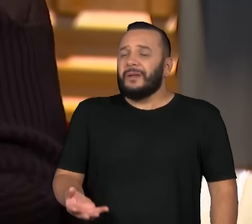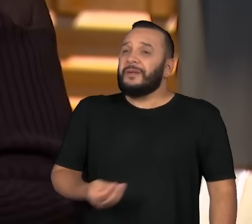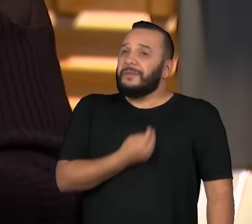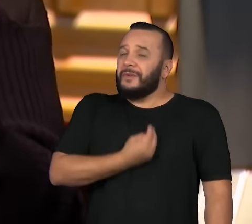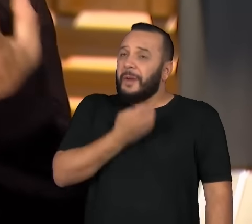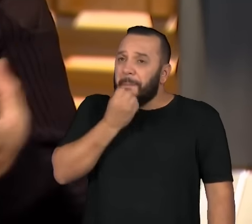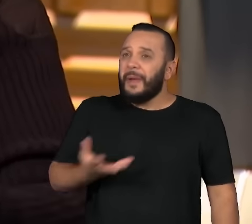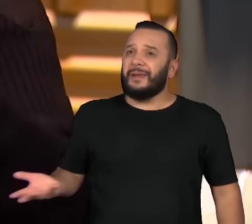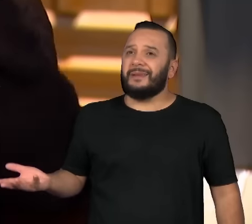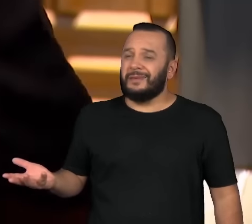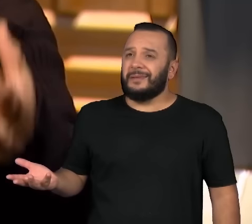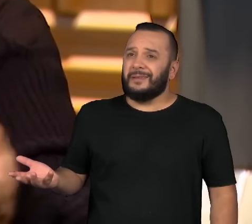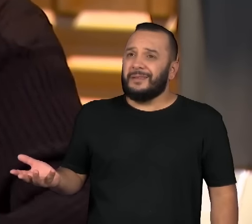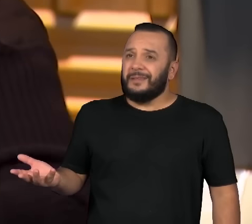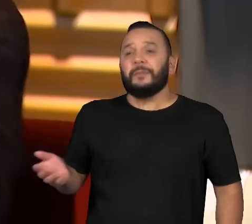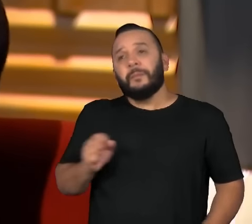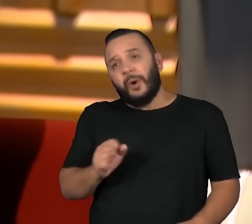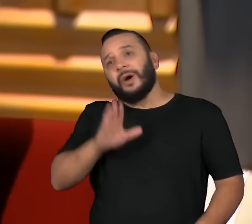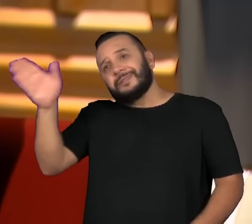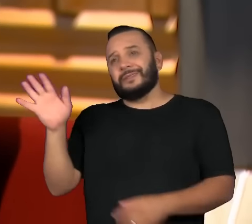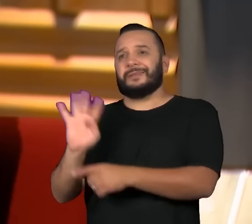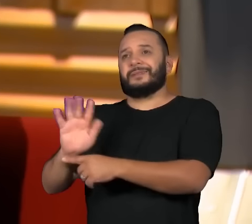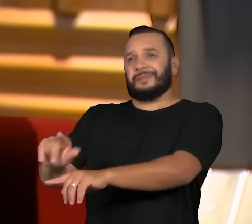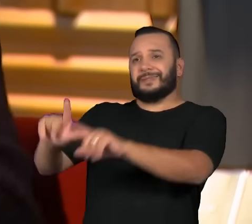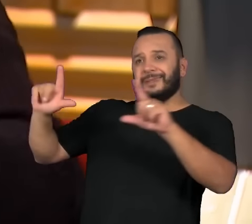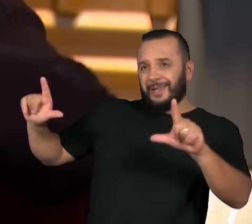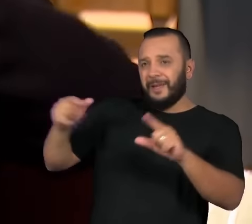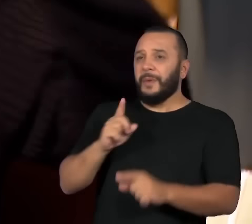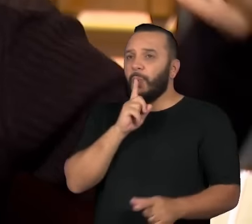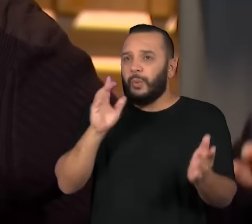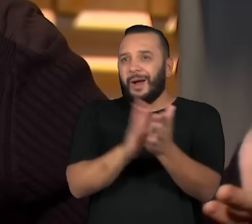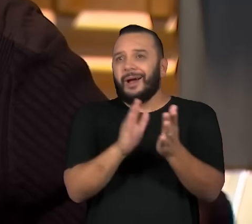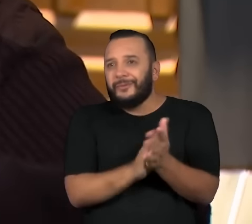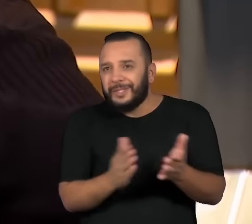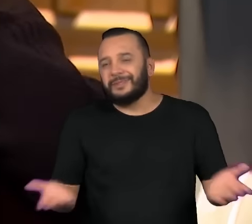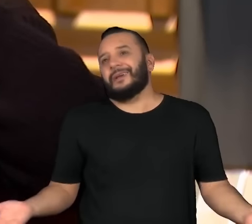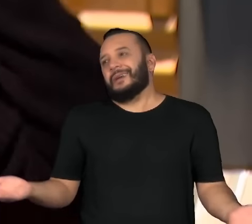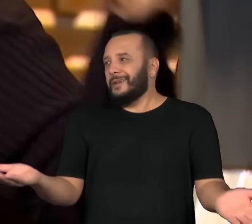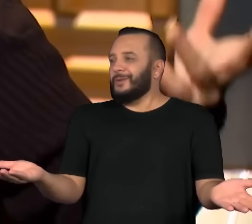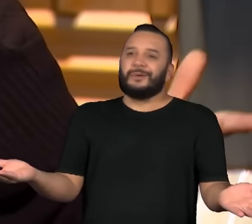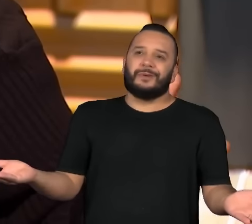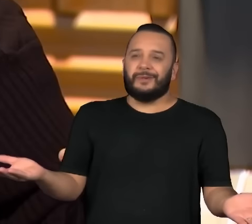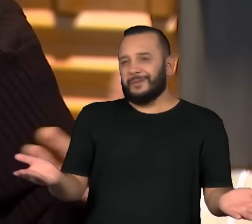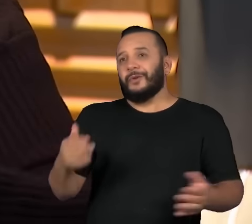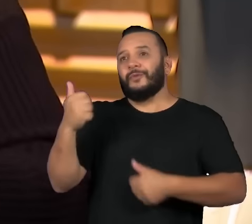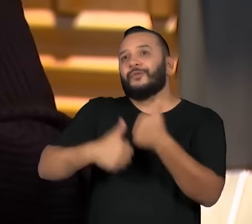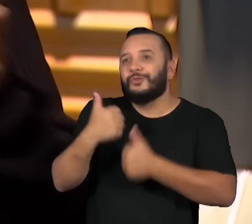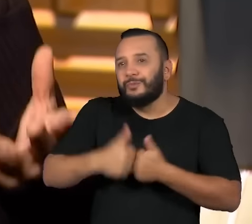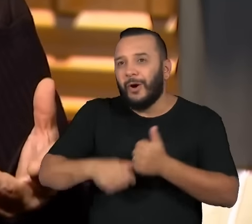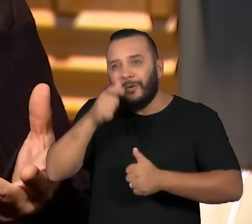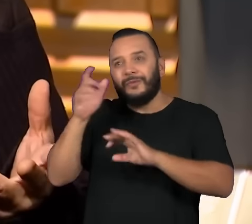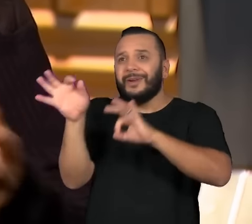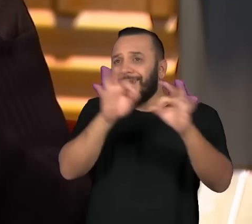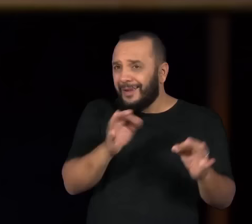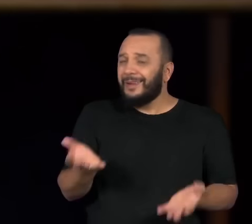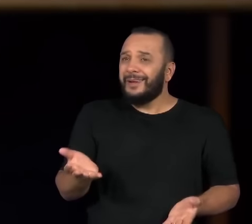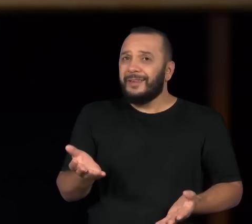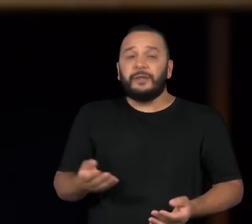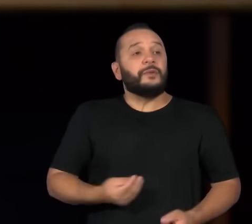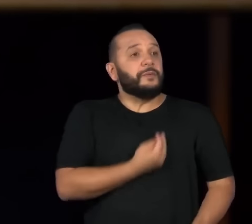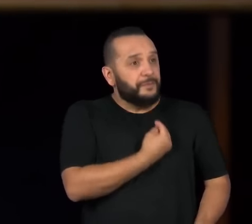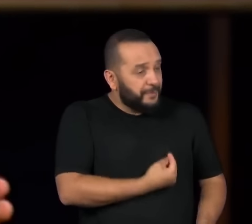Você ter uma vida de ir Você- no cinema, de você ir no aniversário de um parente, de você assistir um jogo de futebol, seja lá o que De for. você